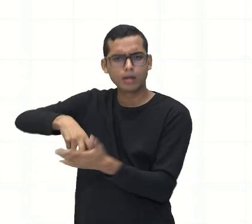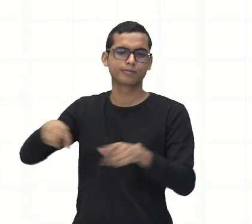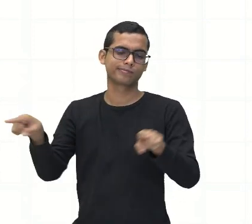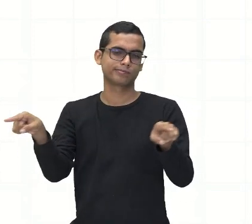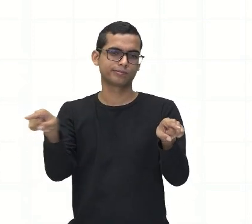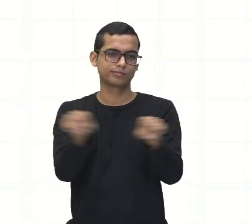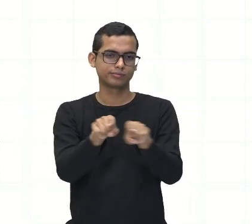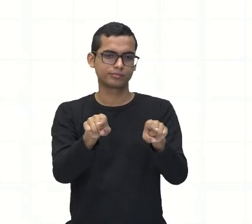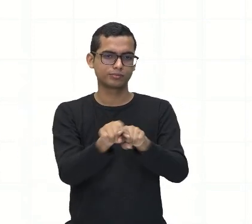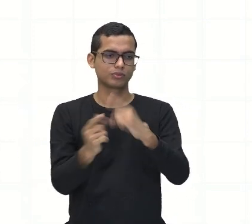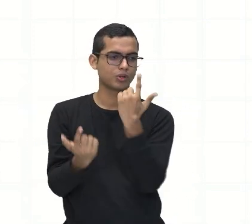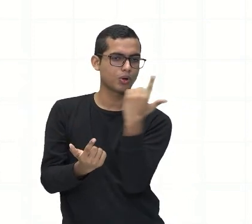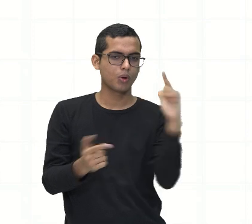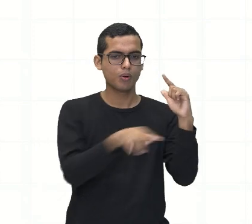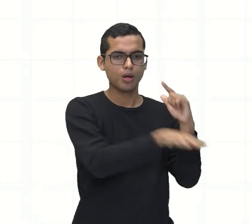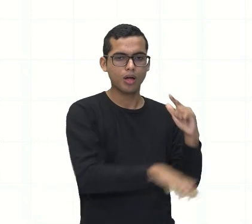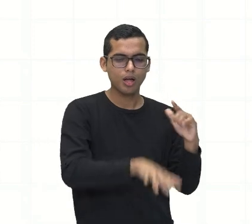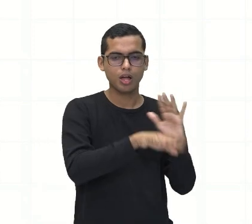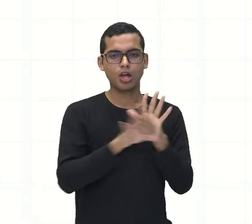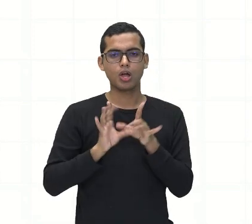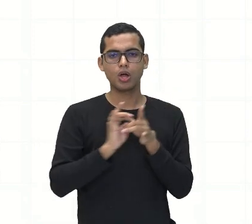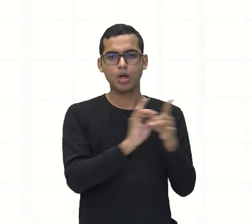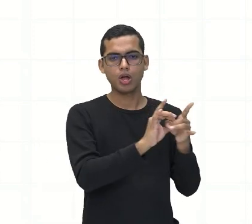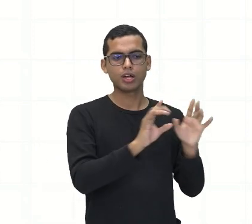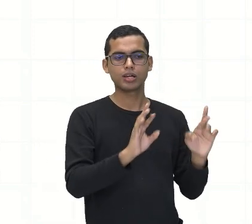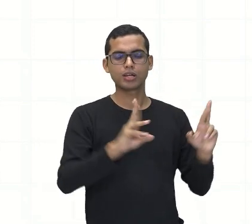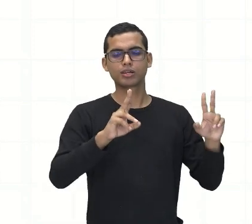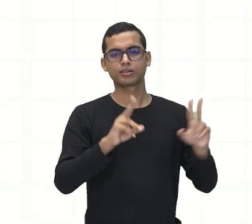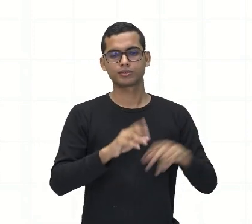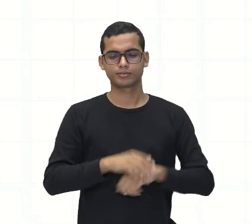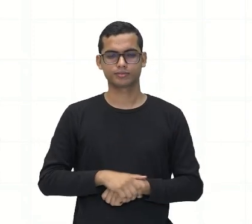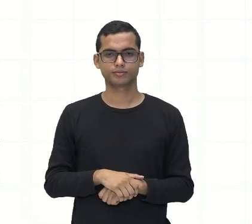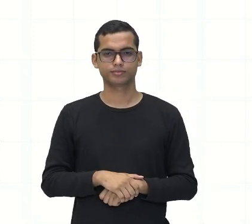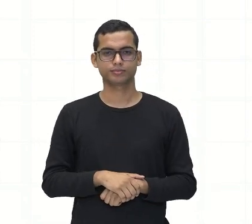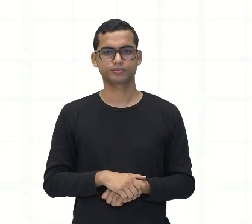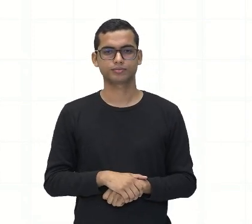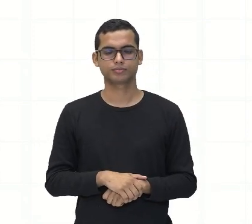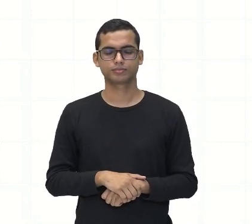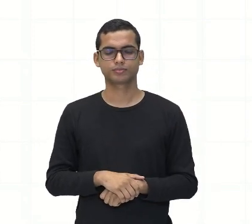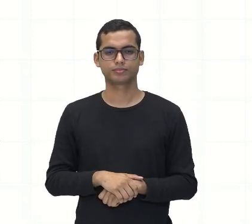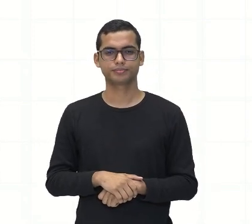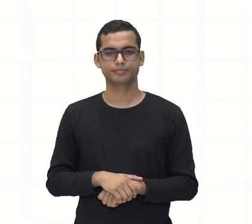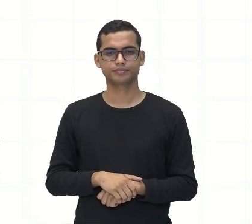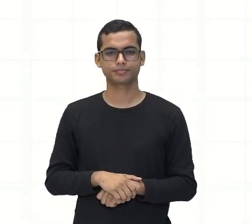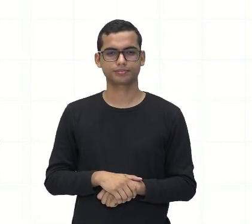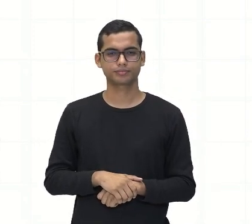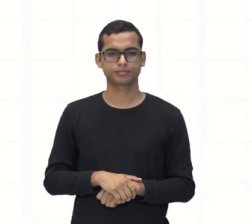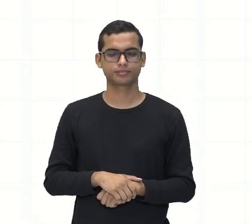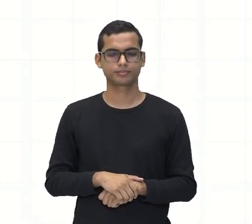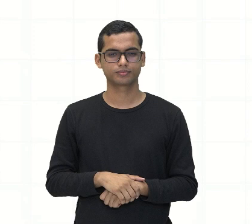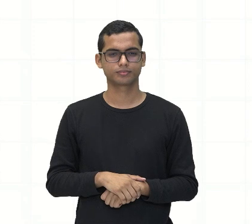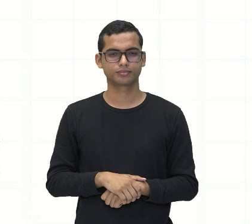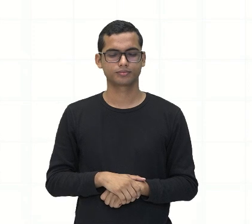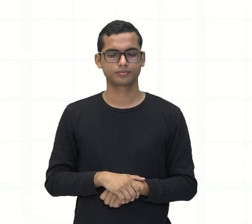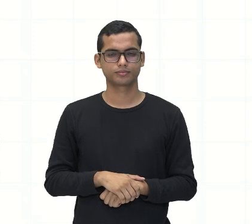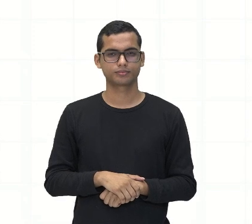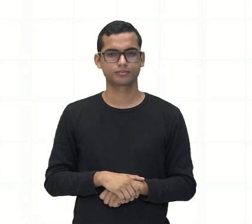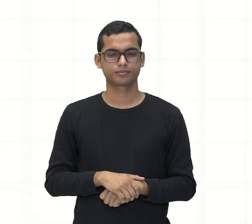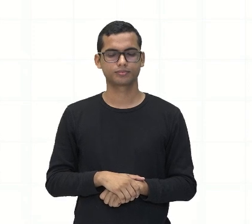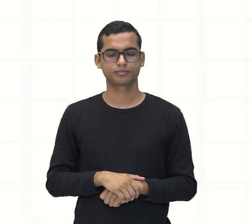rosto de religiões ocidentais. Mas nas religiões orientais nós vamos ver o quê? Um